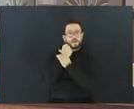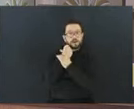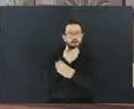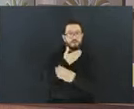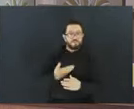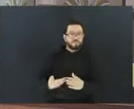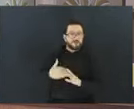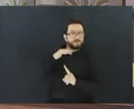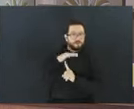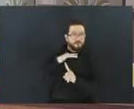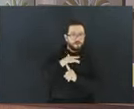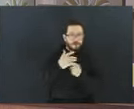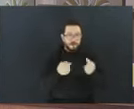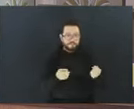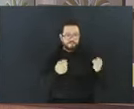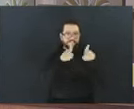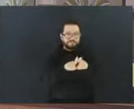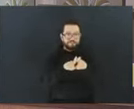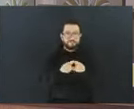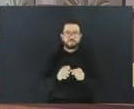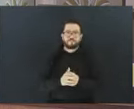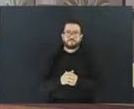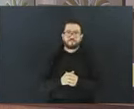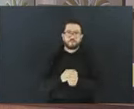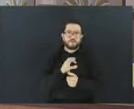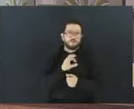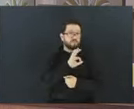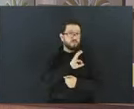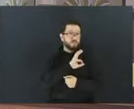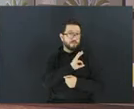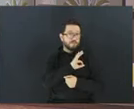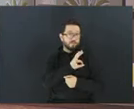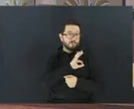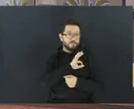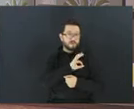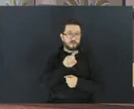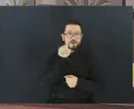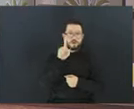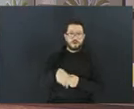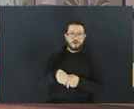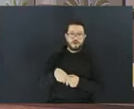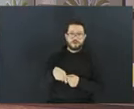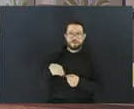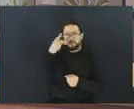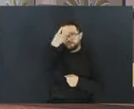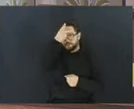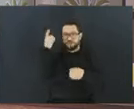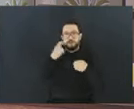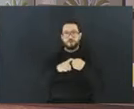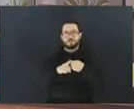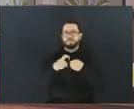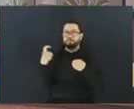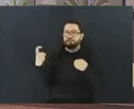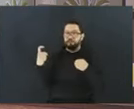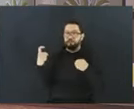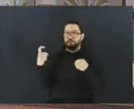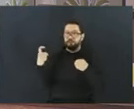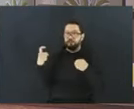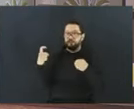Esses militares estaduais, eles são da reserva remunerada do Estado do Paraná, são policiais que já